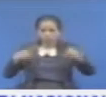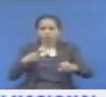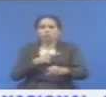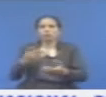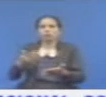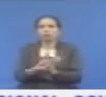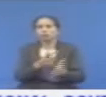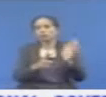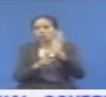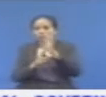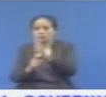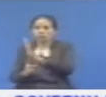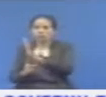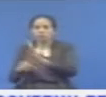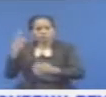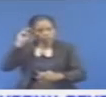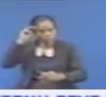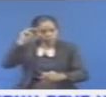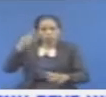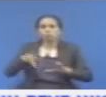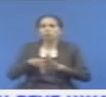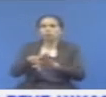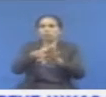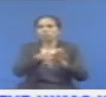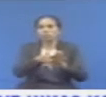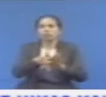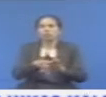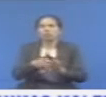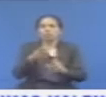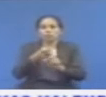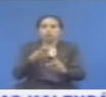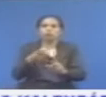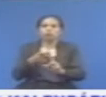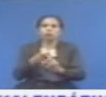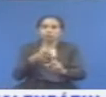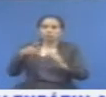queixa ao Ministério Público, assoro deputado bancada CNRT.